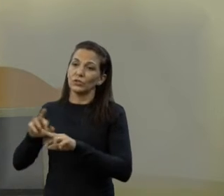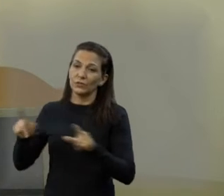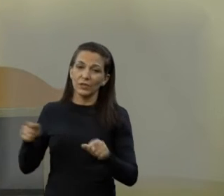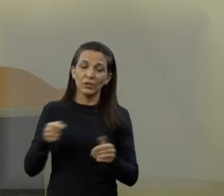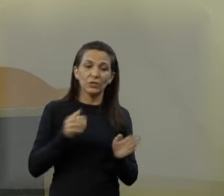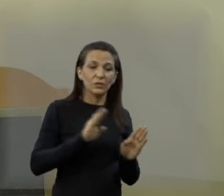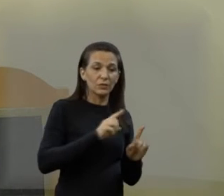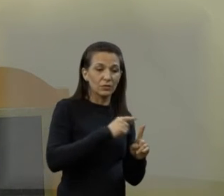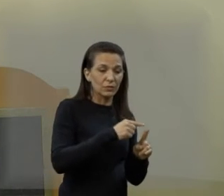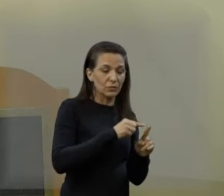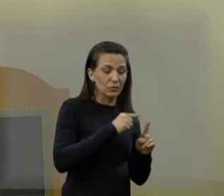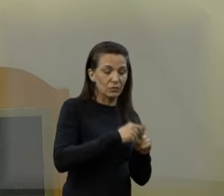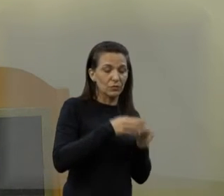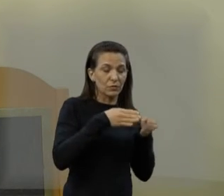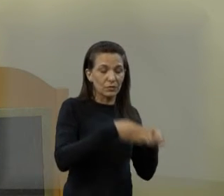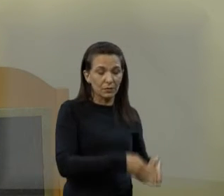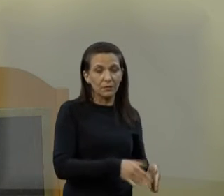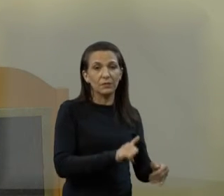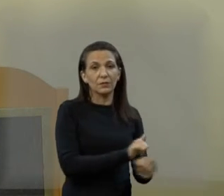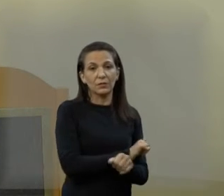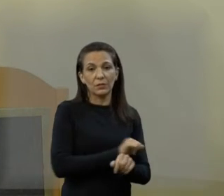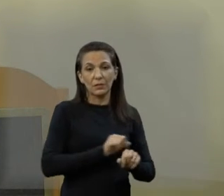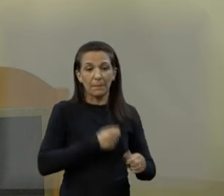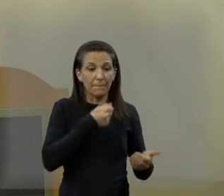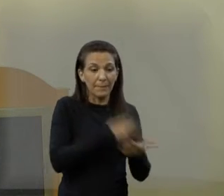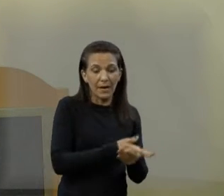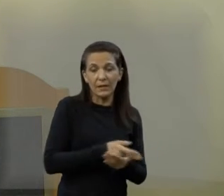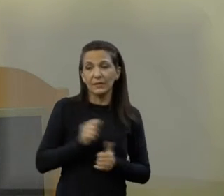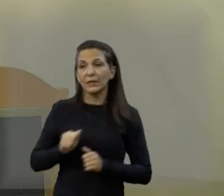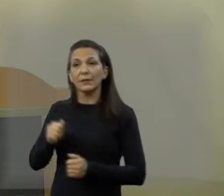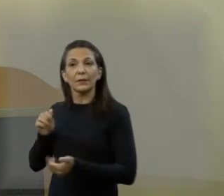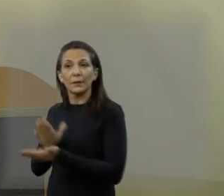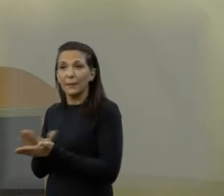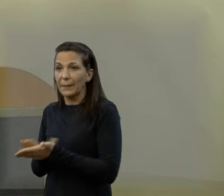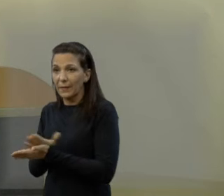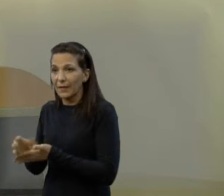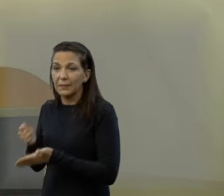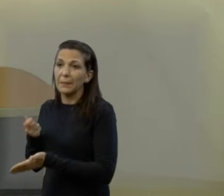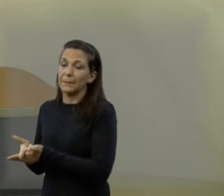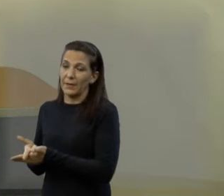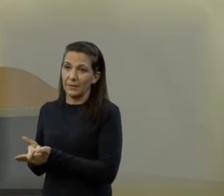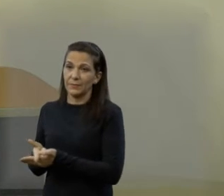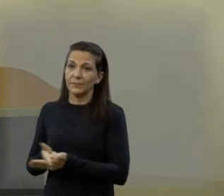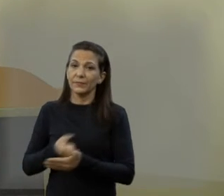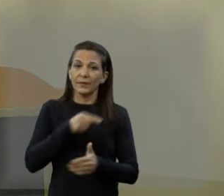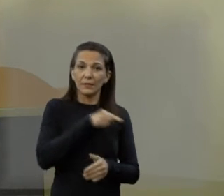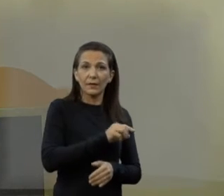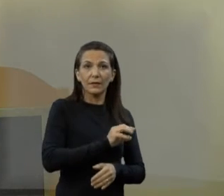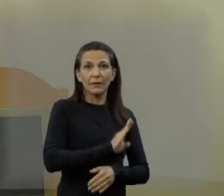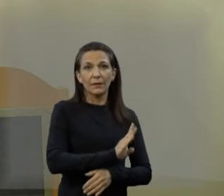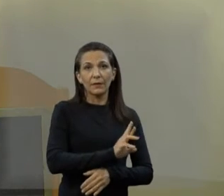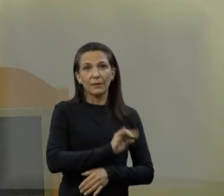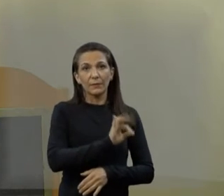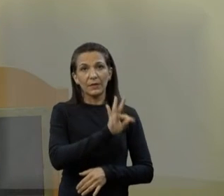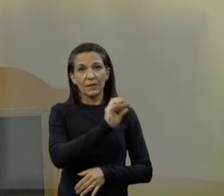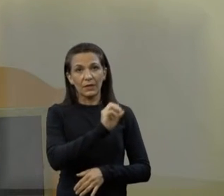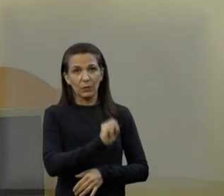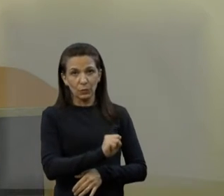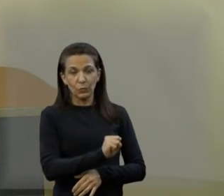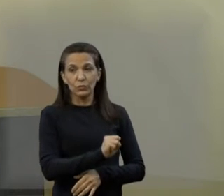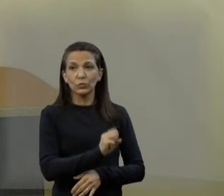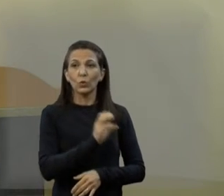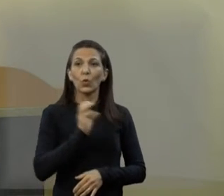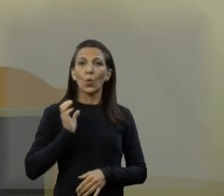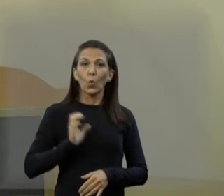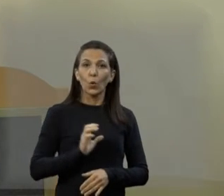quiser ver como é atualmente a taxação no Cemitério dos Britos vá até o código